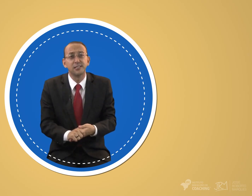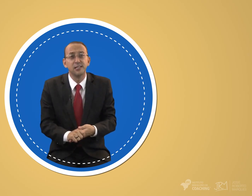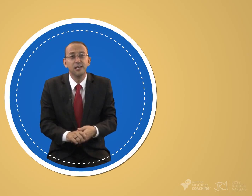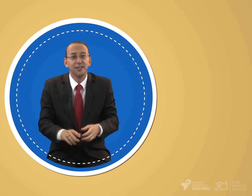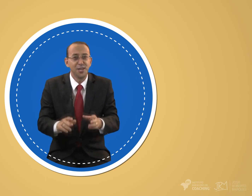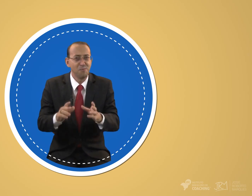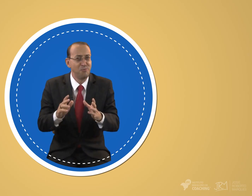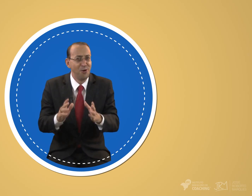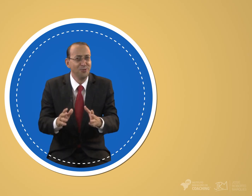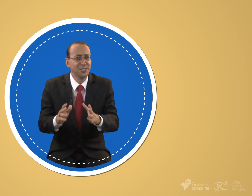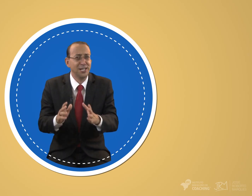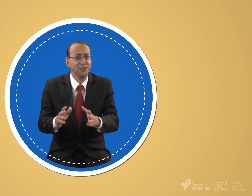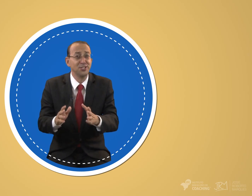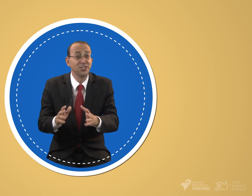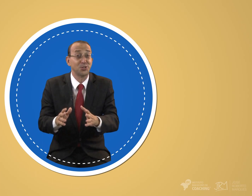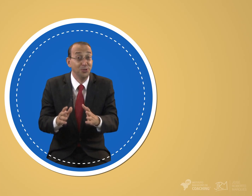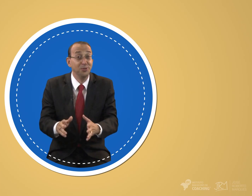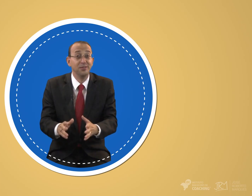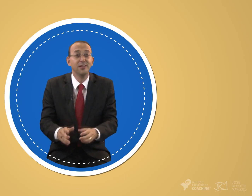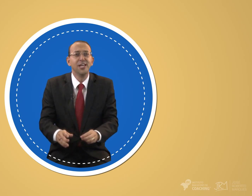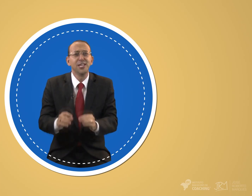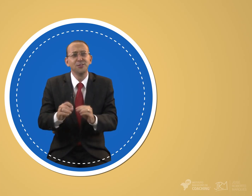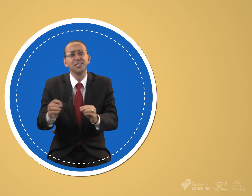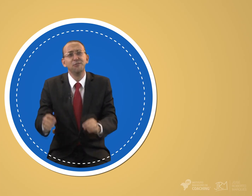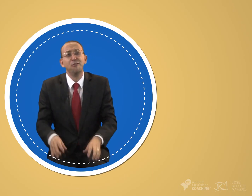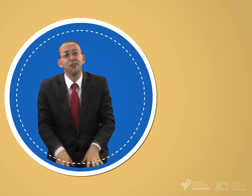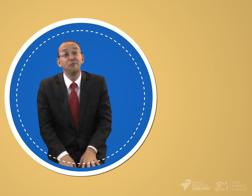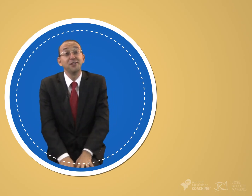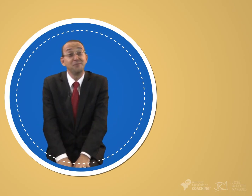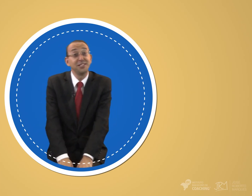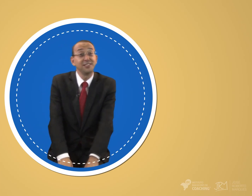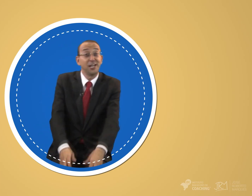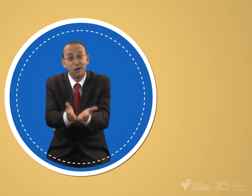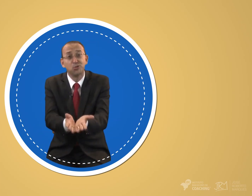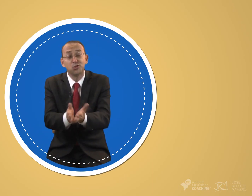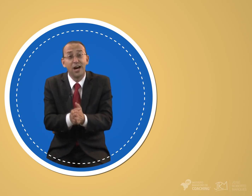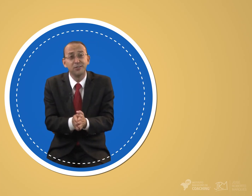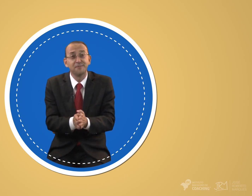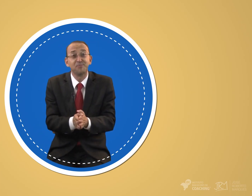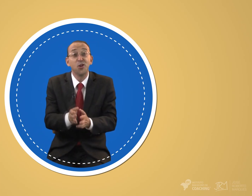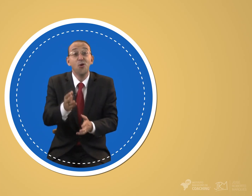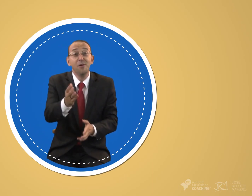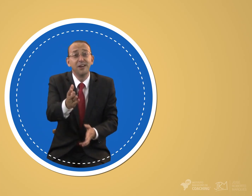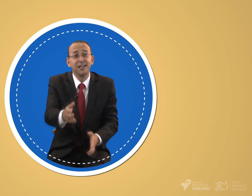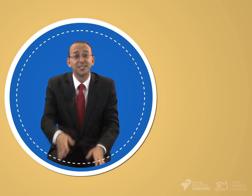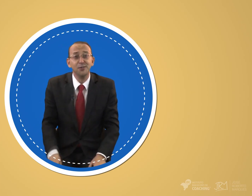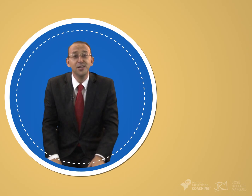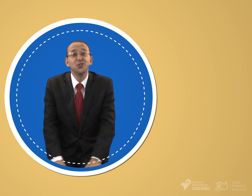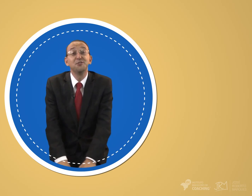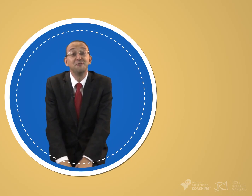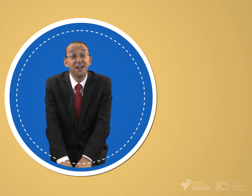das ciências e bons anos de estudo que eu desenvolvi a fim de apresentar aos usuários uma